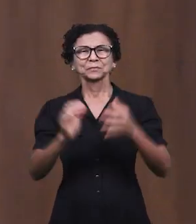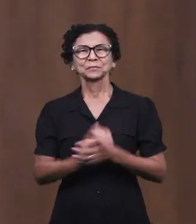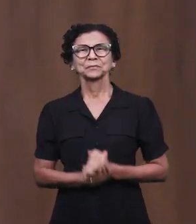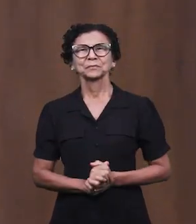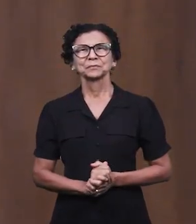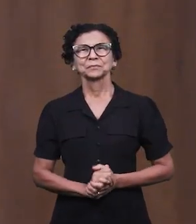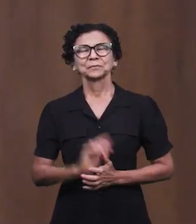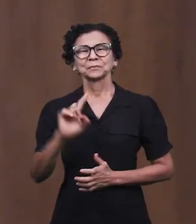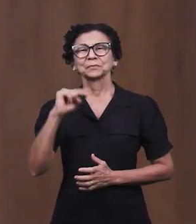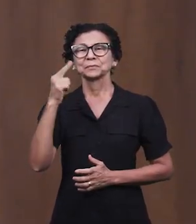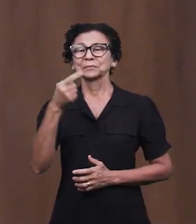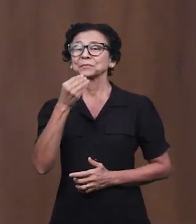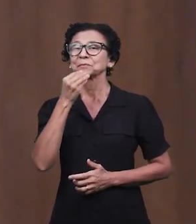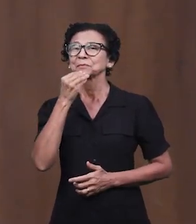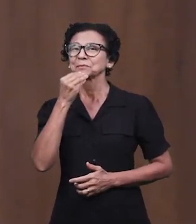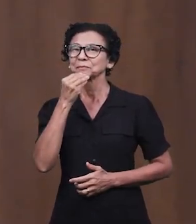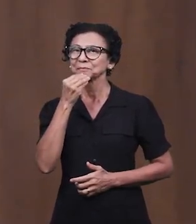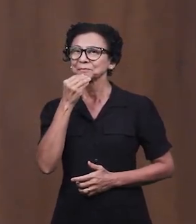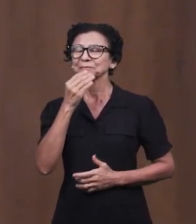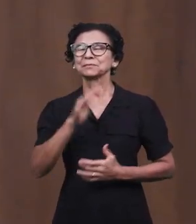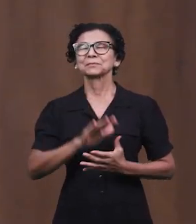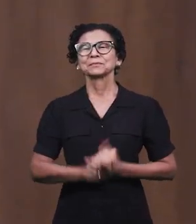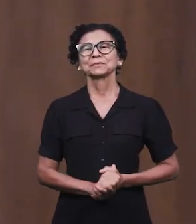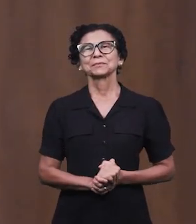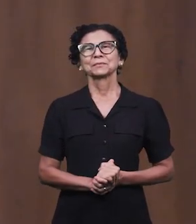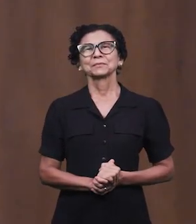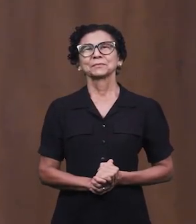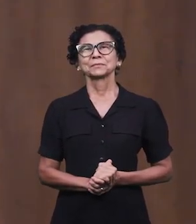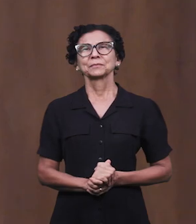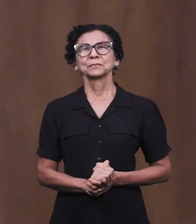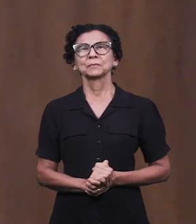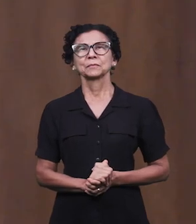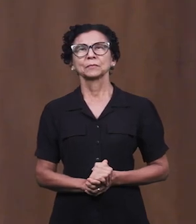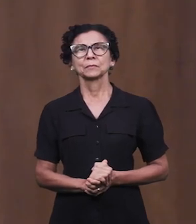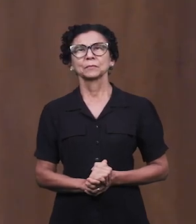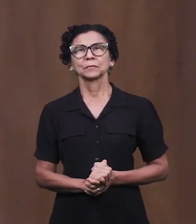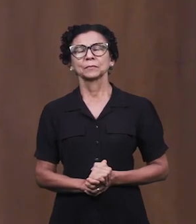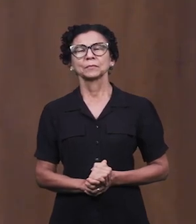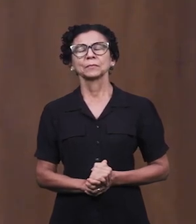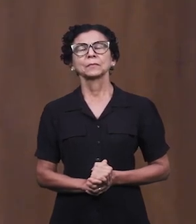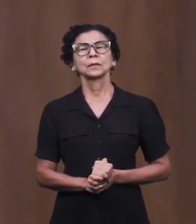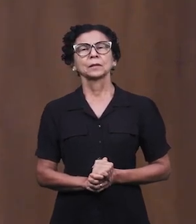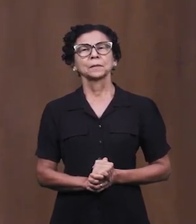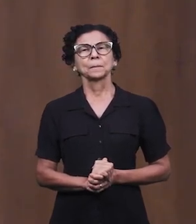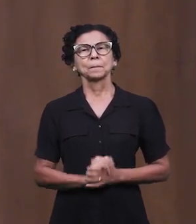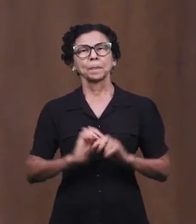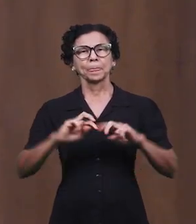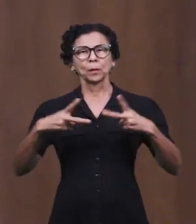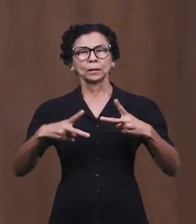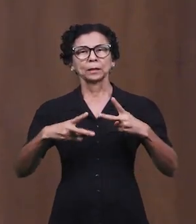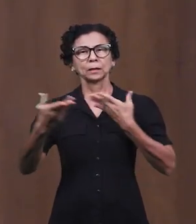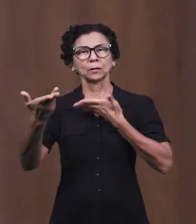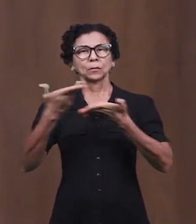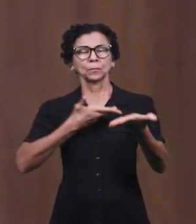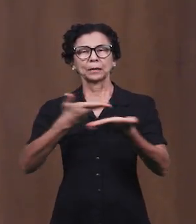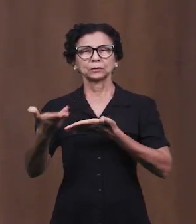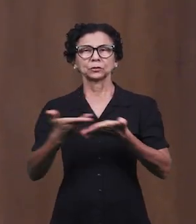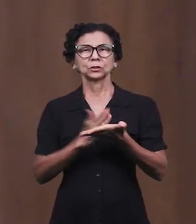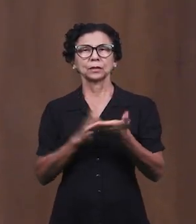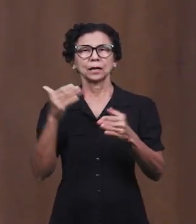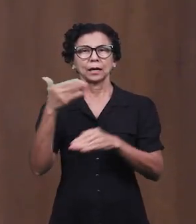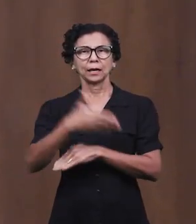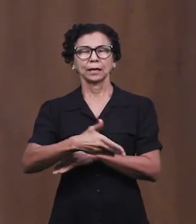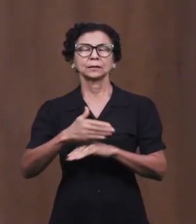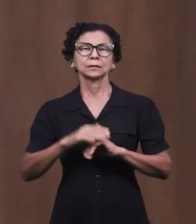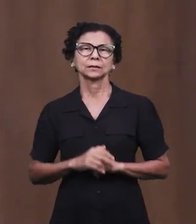próxima oportunidade, compartilhem o nosso programa, acessem os nossos canais